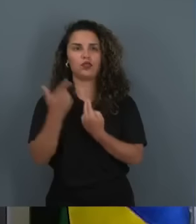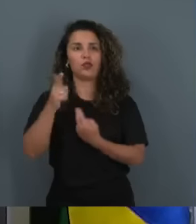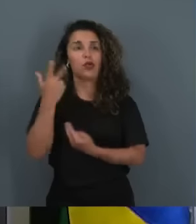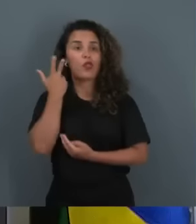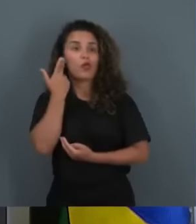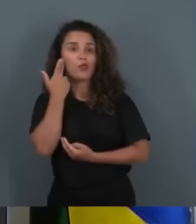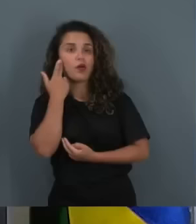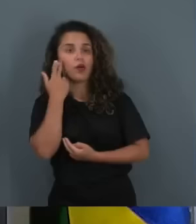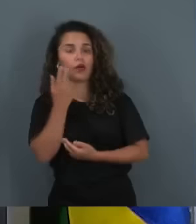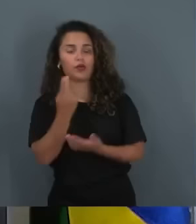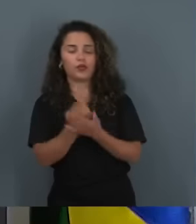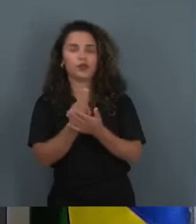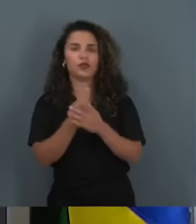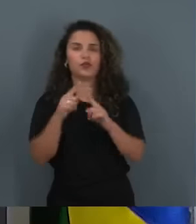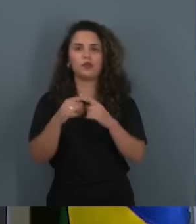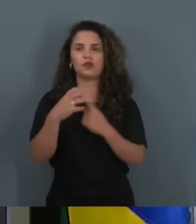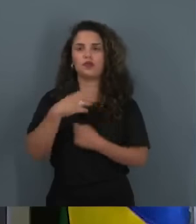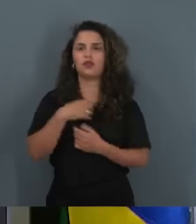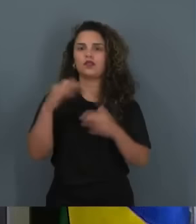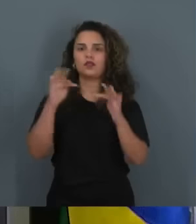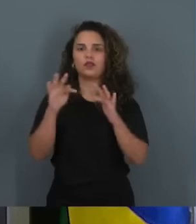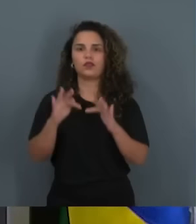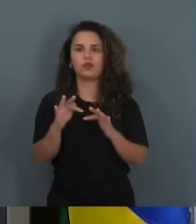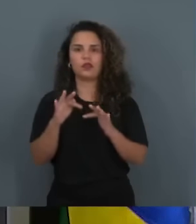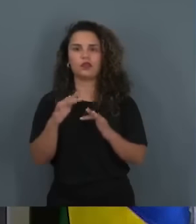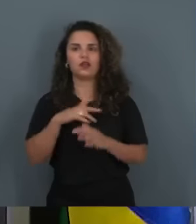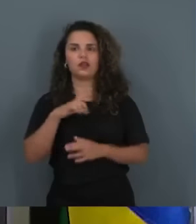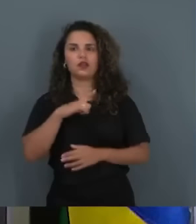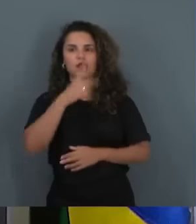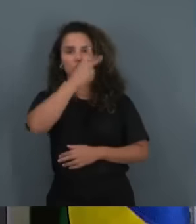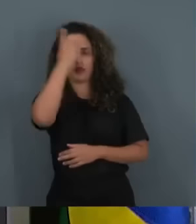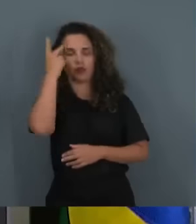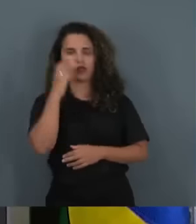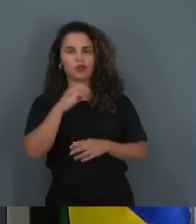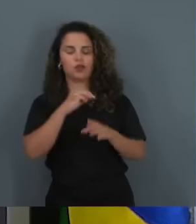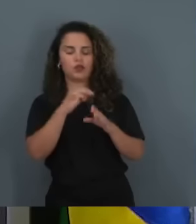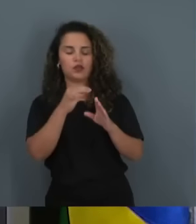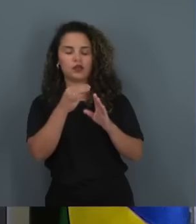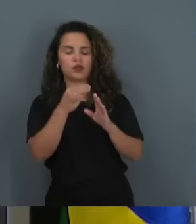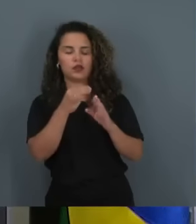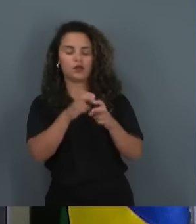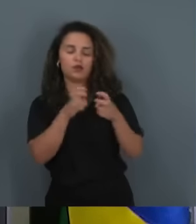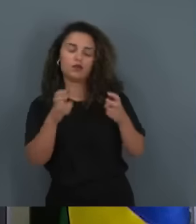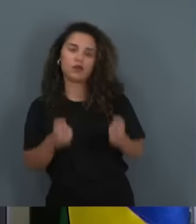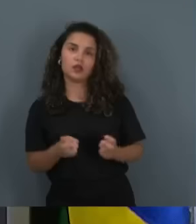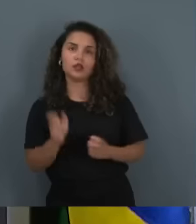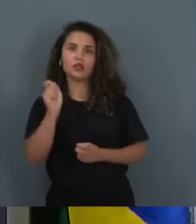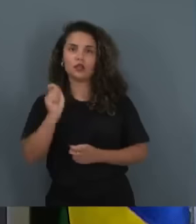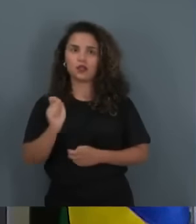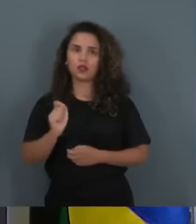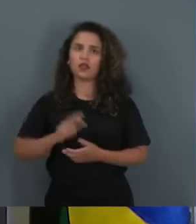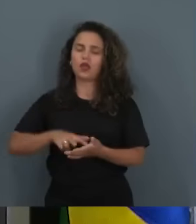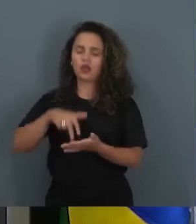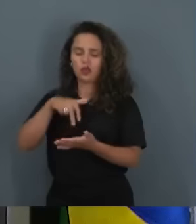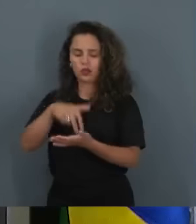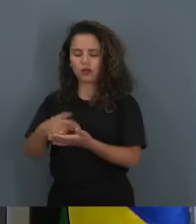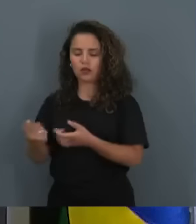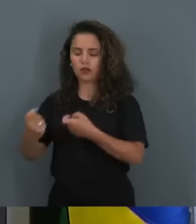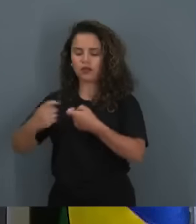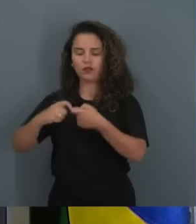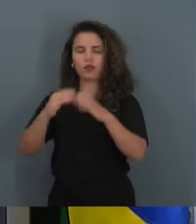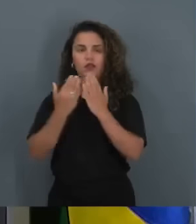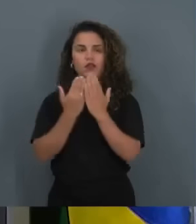usual, mas eu fico feliz em ter alguém da mesa, como o senhor, que se prontificou a vir, a